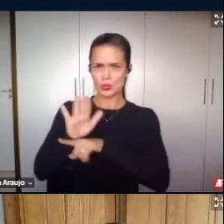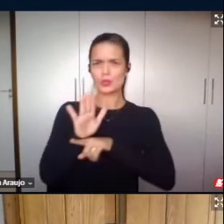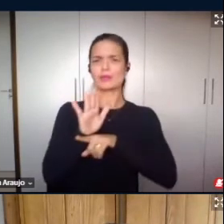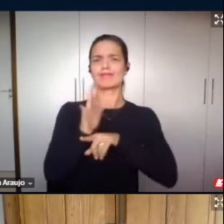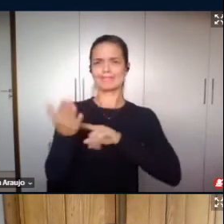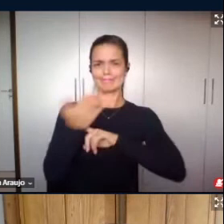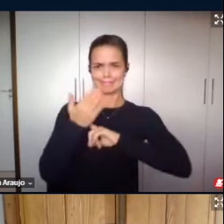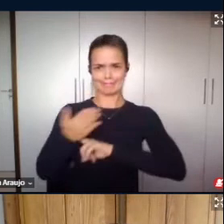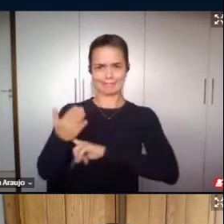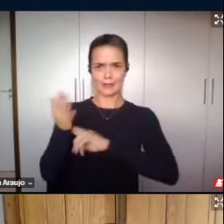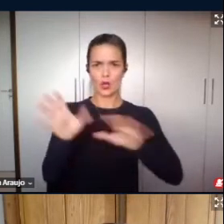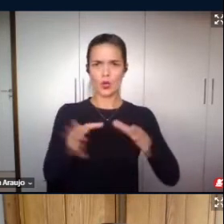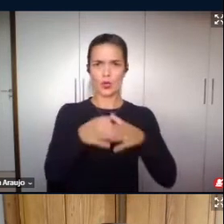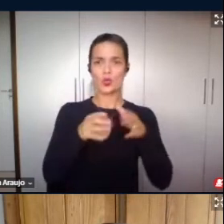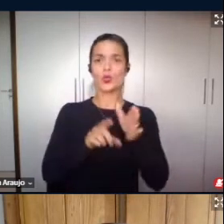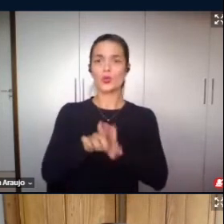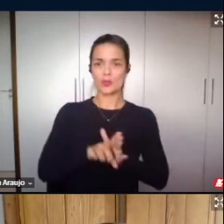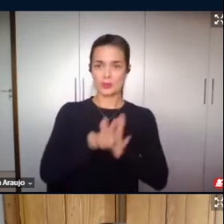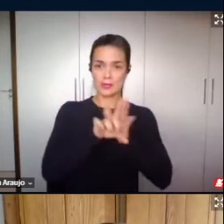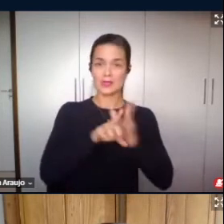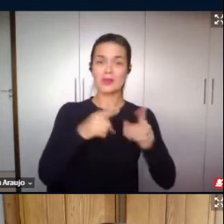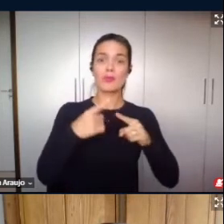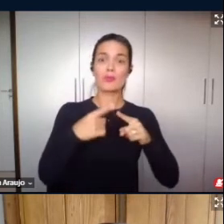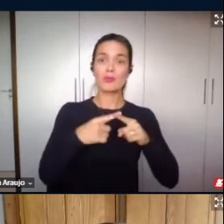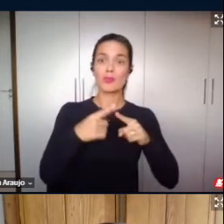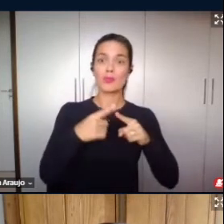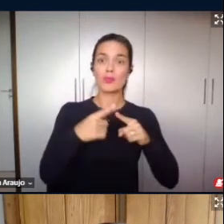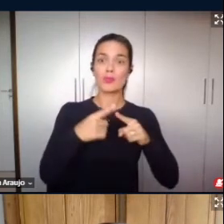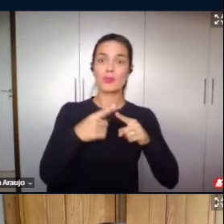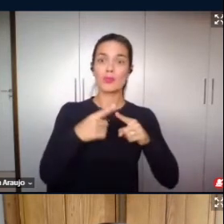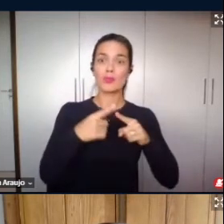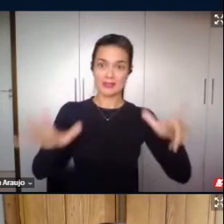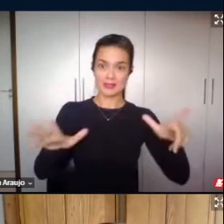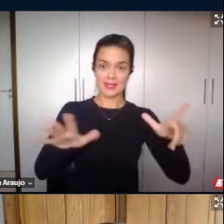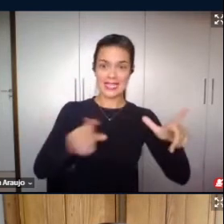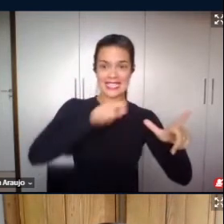porque diferencia o sinal